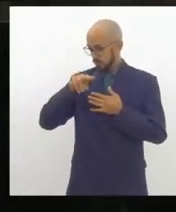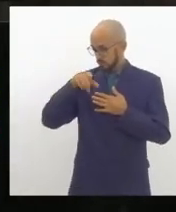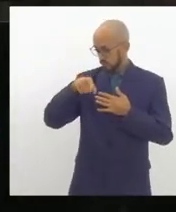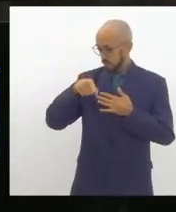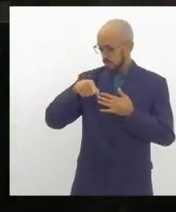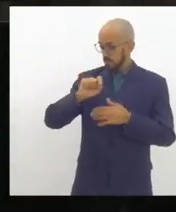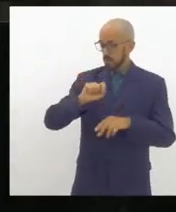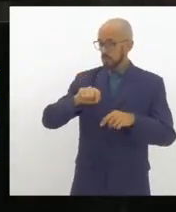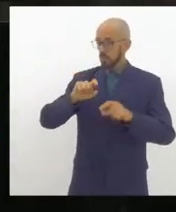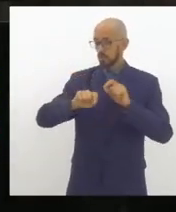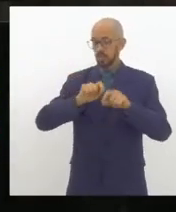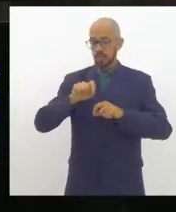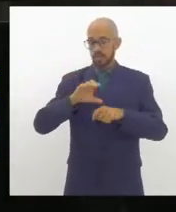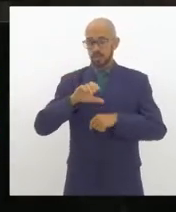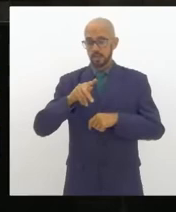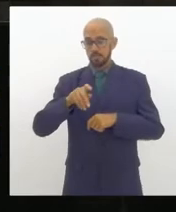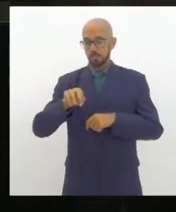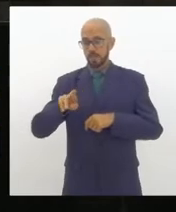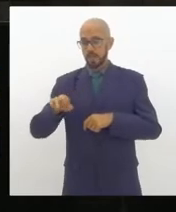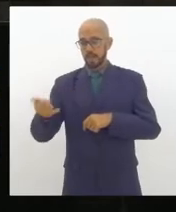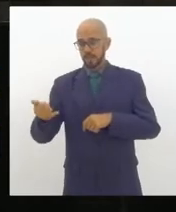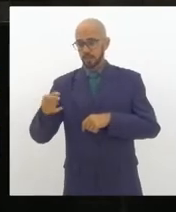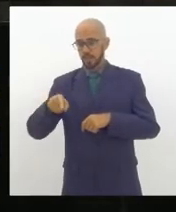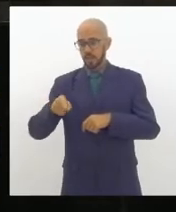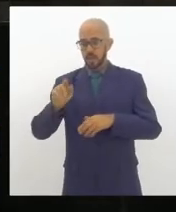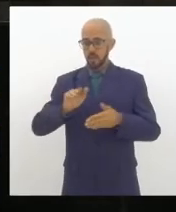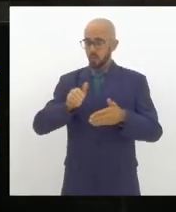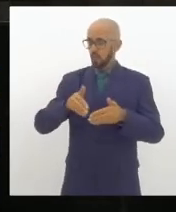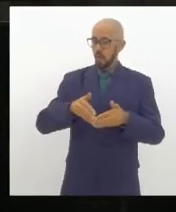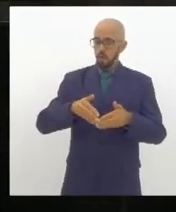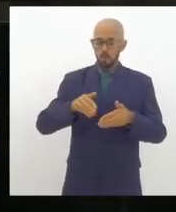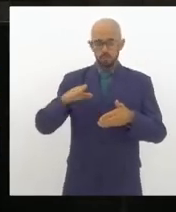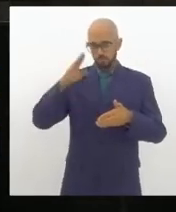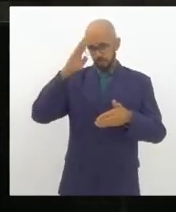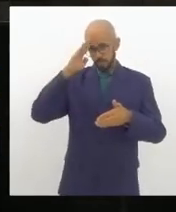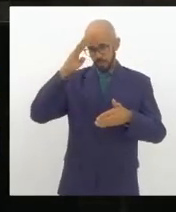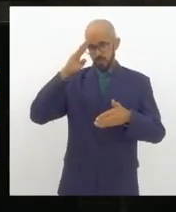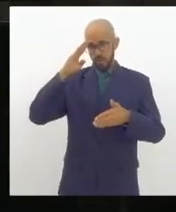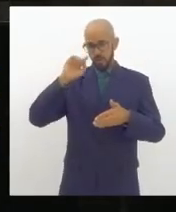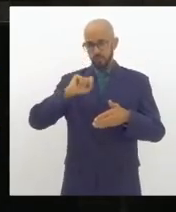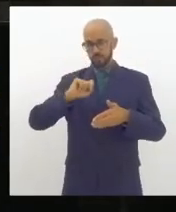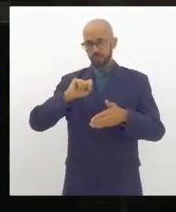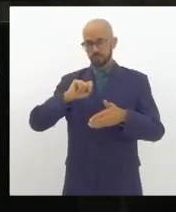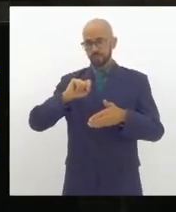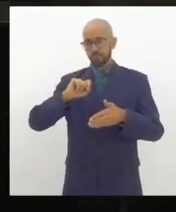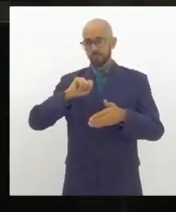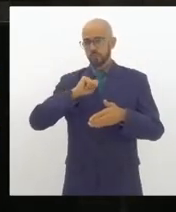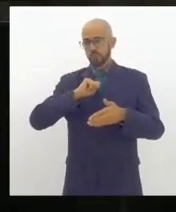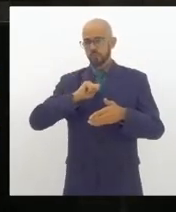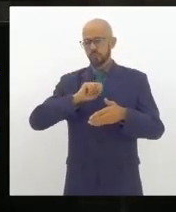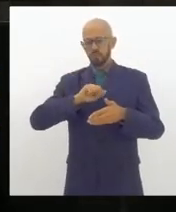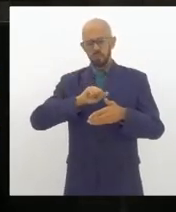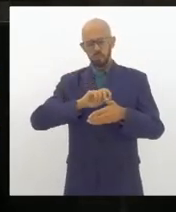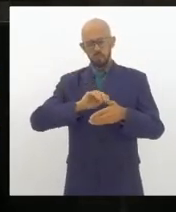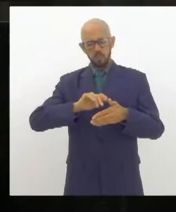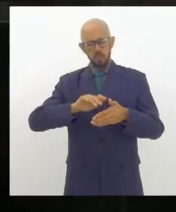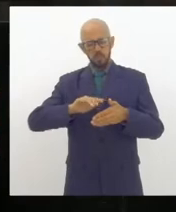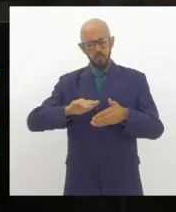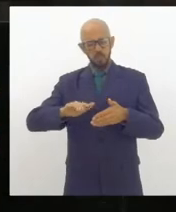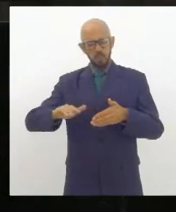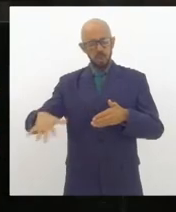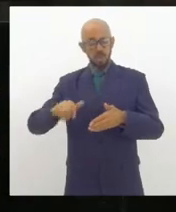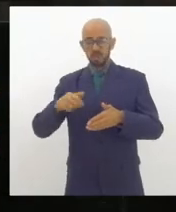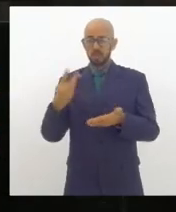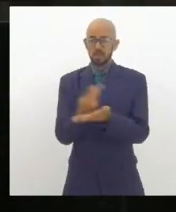a CEPERJ hoje é o foco principal de um mar de irregularidades. A